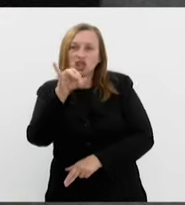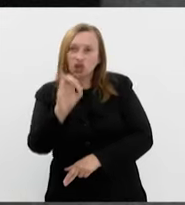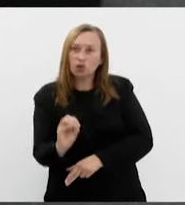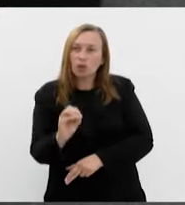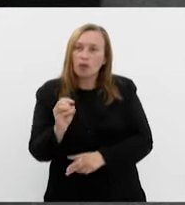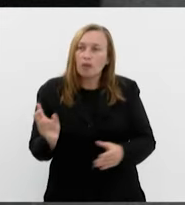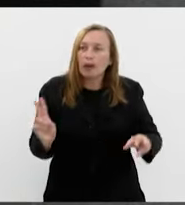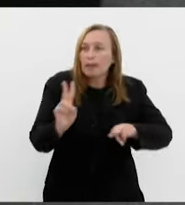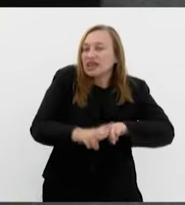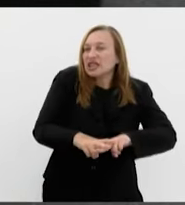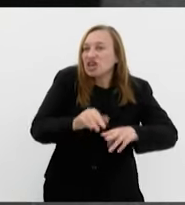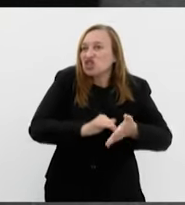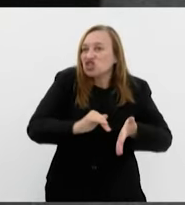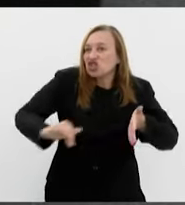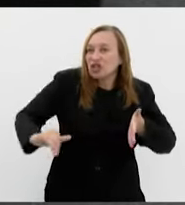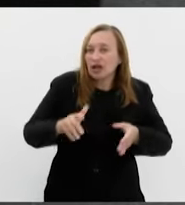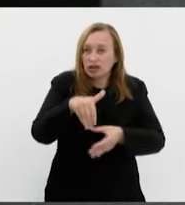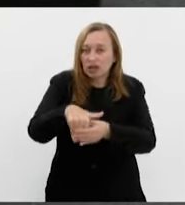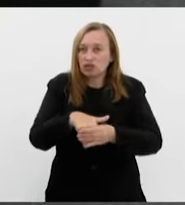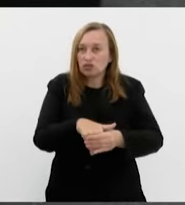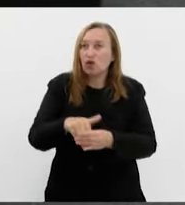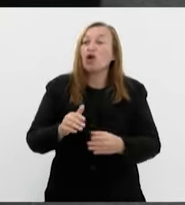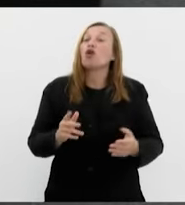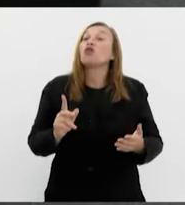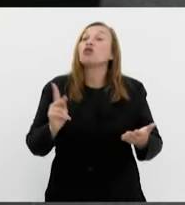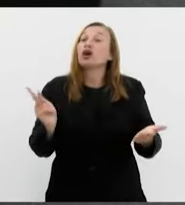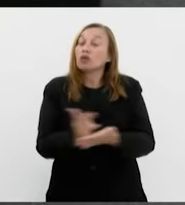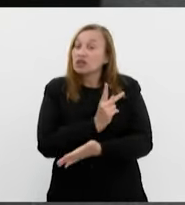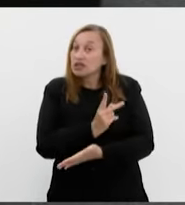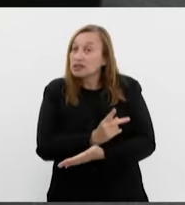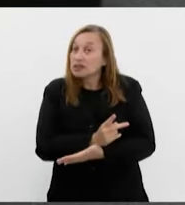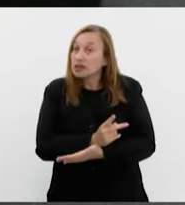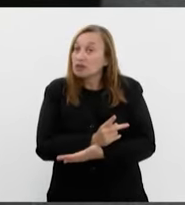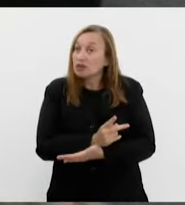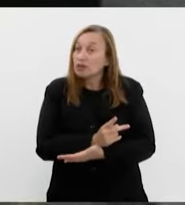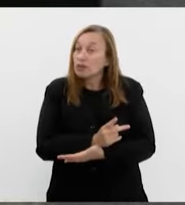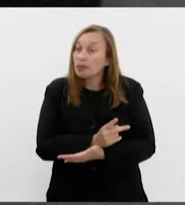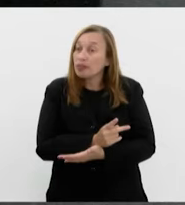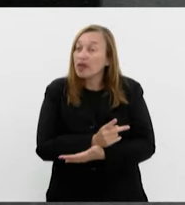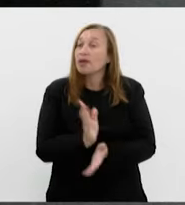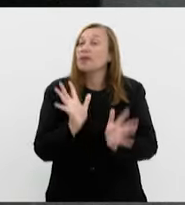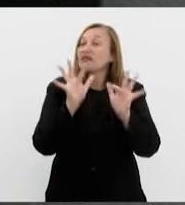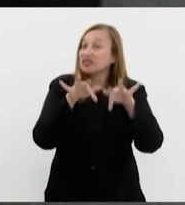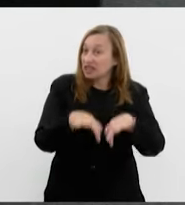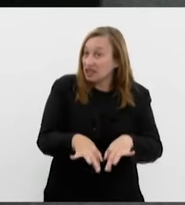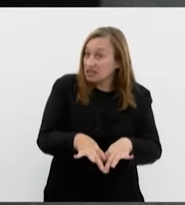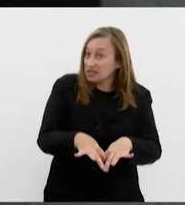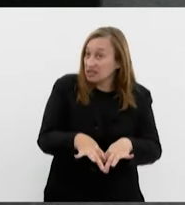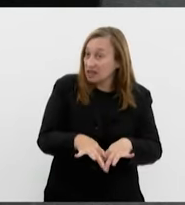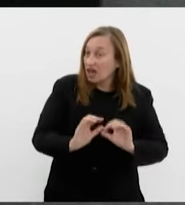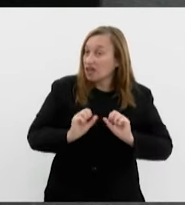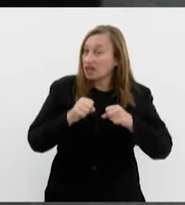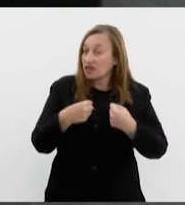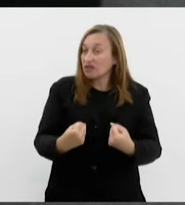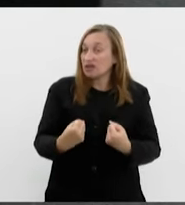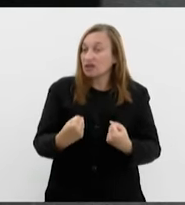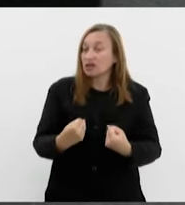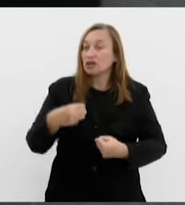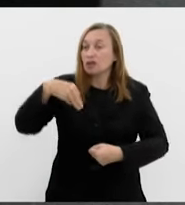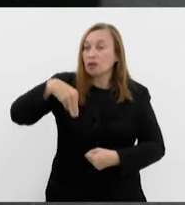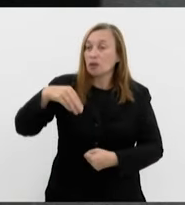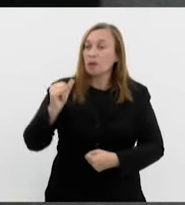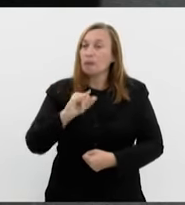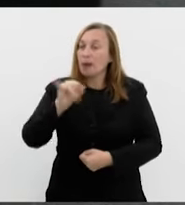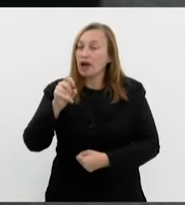e tirar ele das urnas. Porque foi isso que o Jordi fez. E para completar a defesa aqui do Major Clímaco e